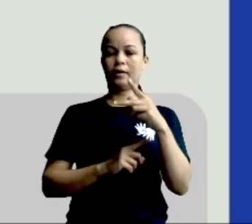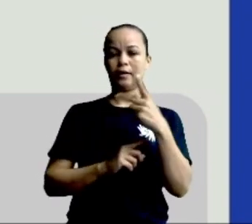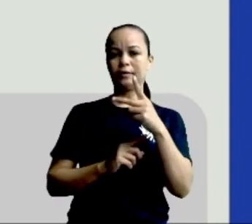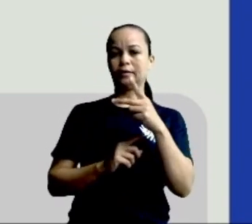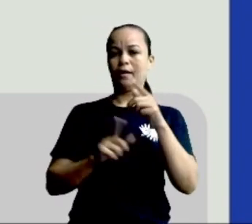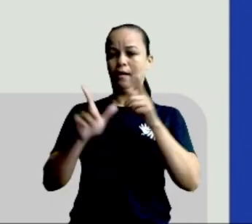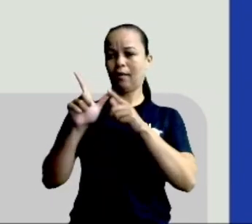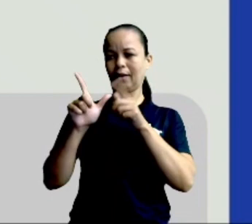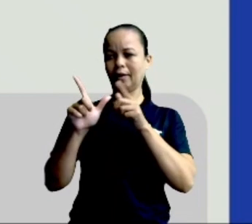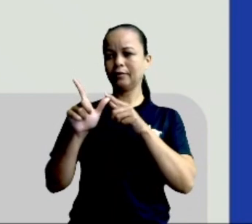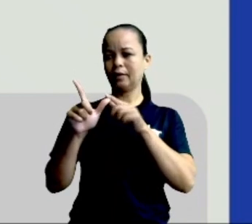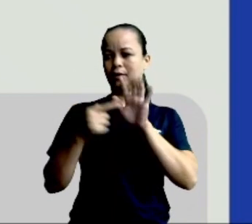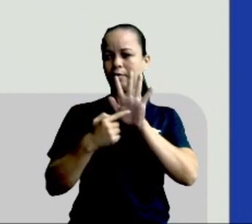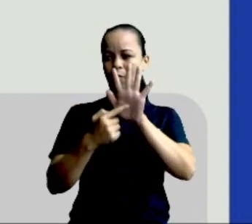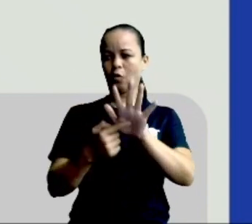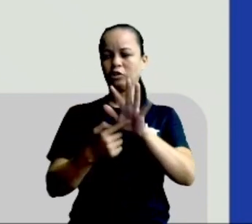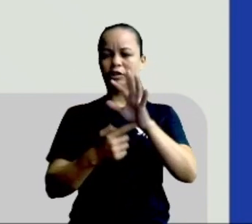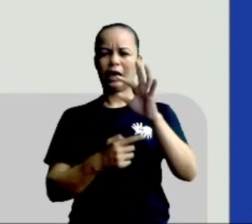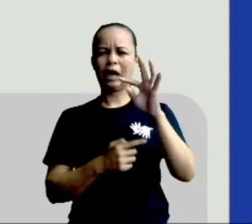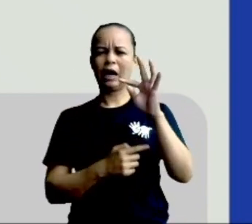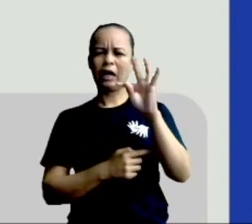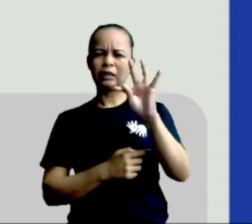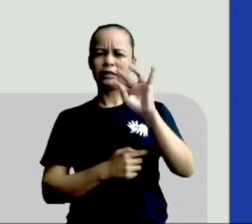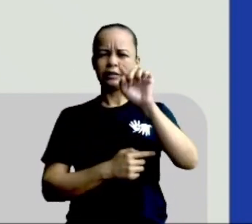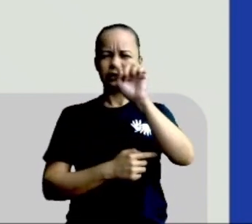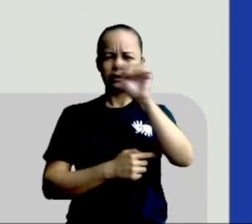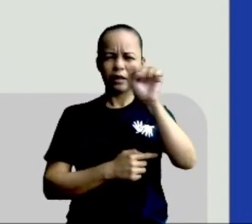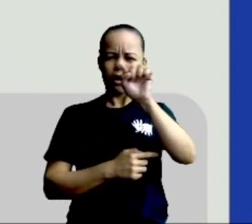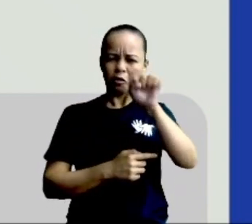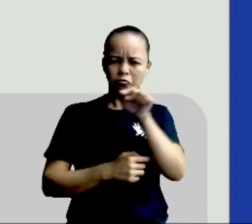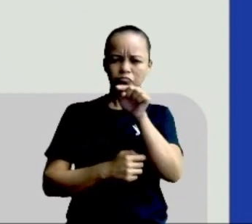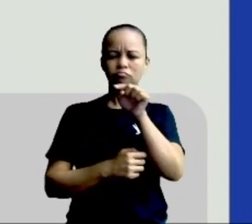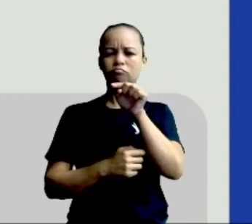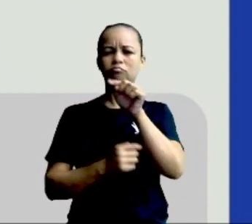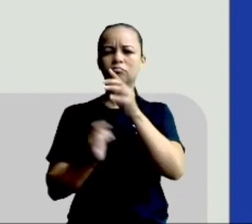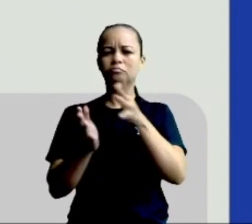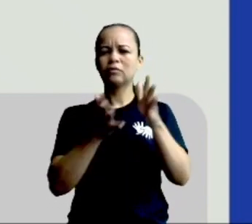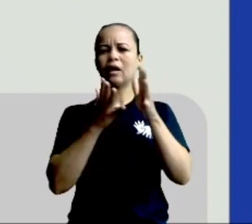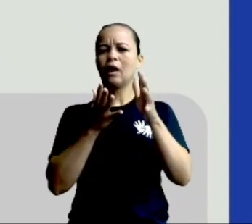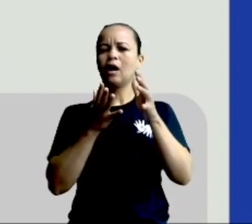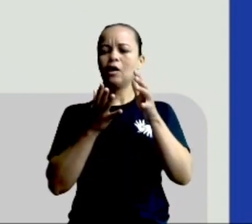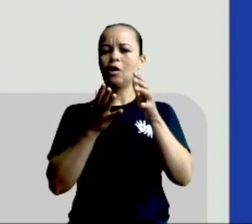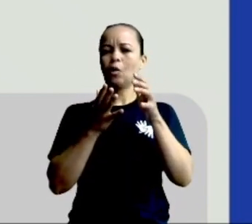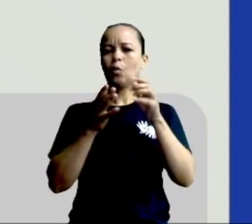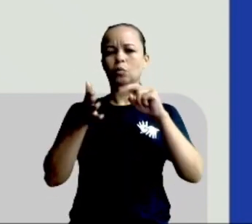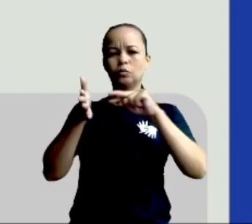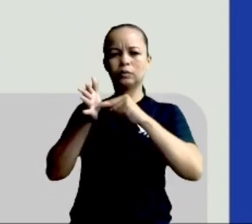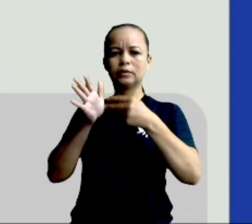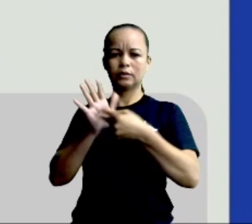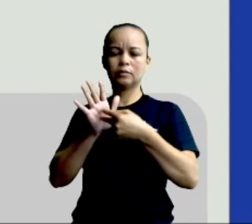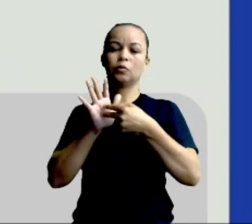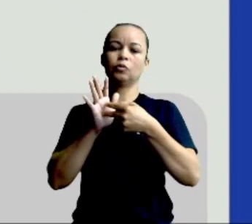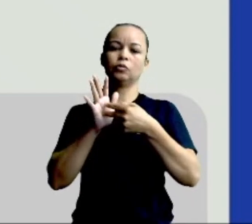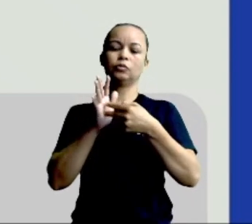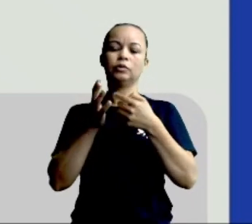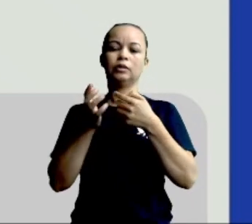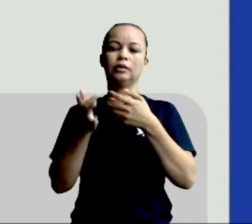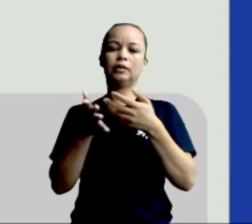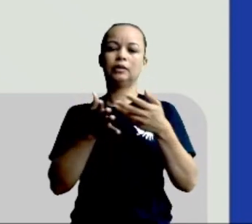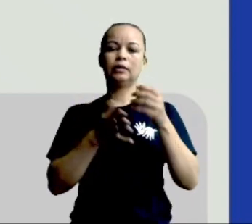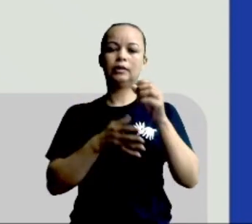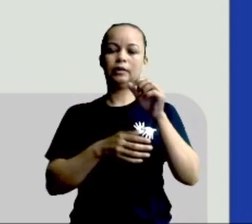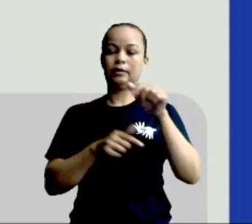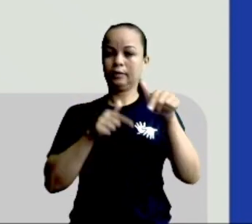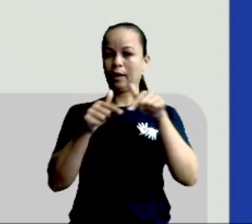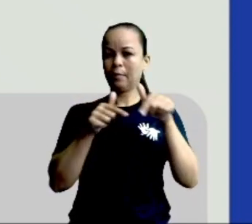entre parênteses aí, tá? Uma letra grega chamada de tal, é o símbolo do trabalho. Também você pode encontrar em alguns outros livros, alguns